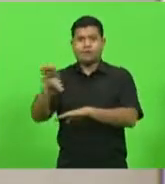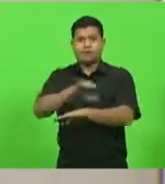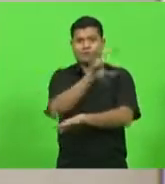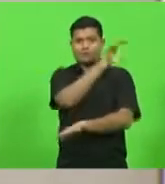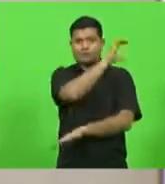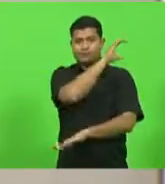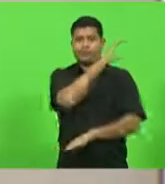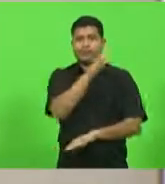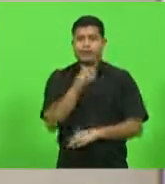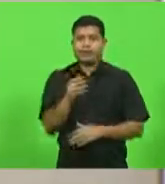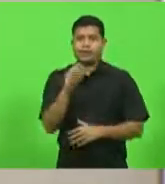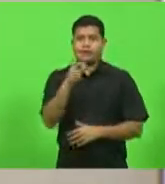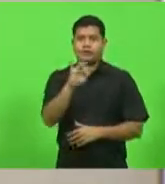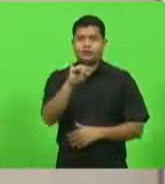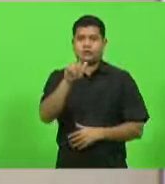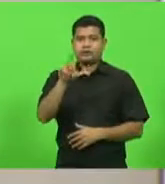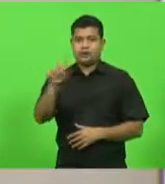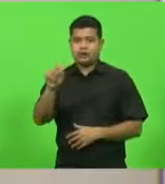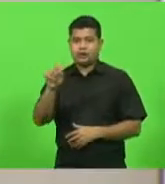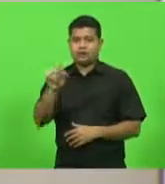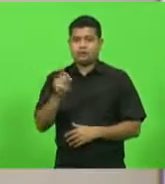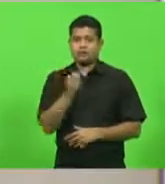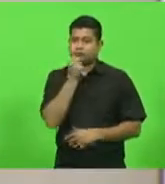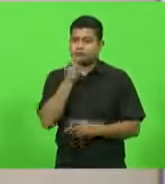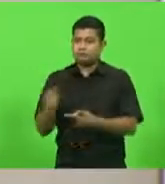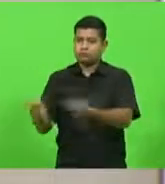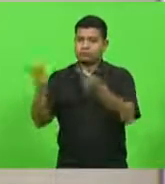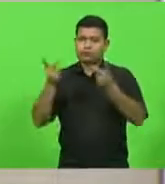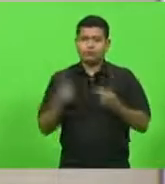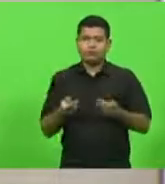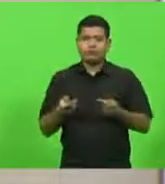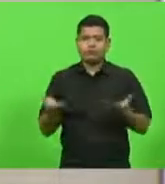Tiago Gnoato. Sejam todos bem-vindos.